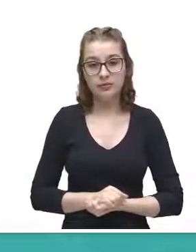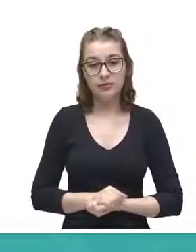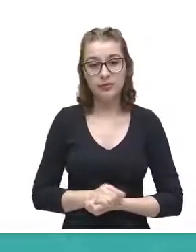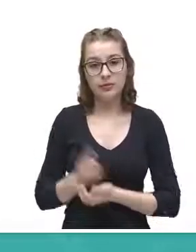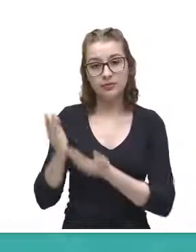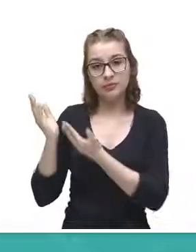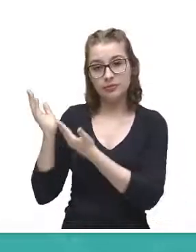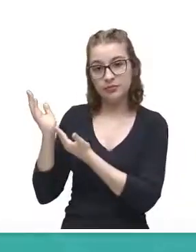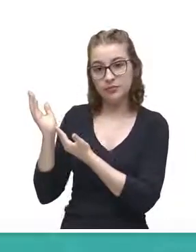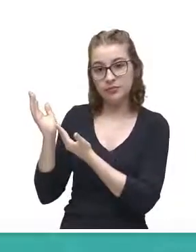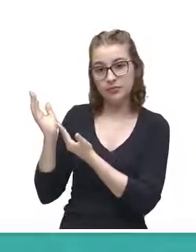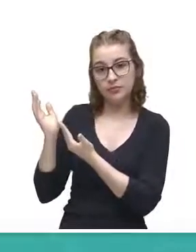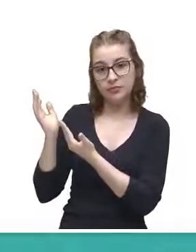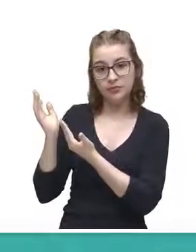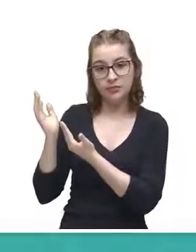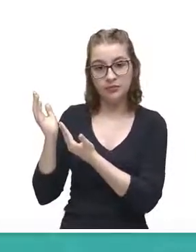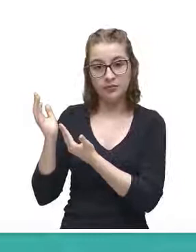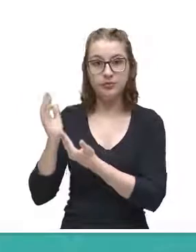temos